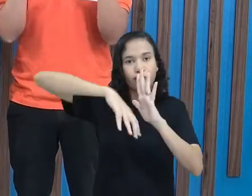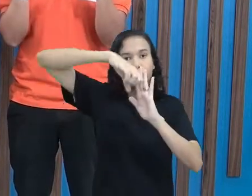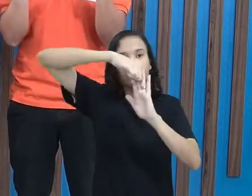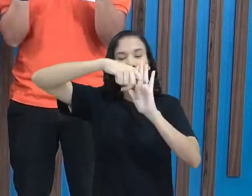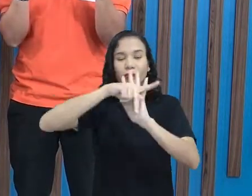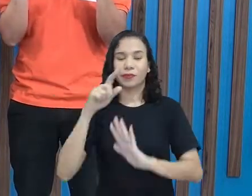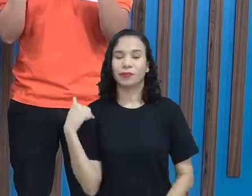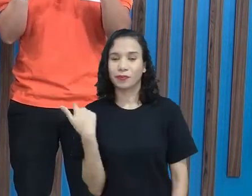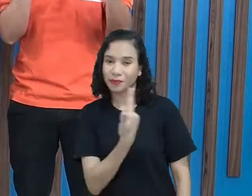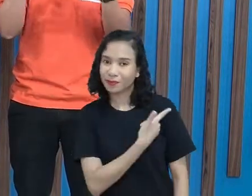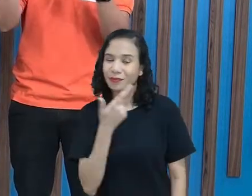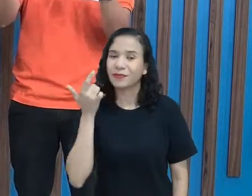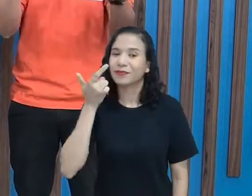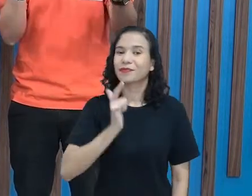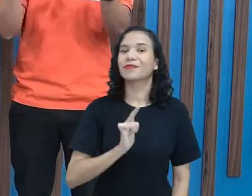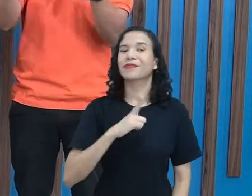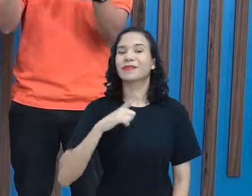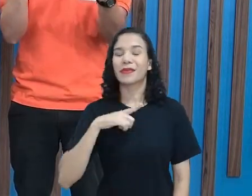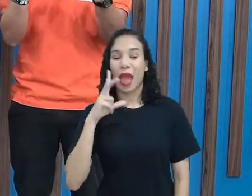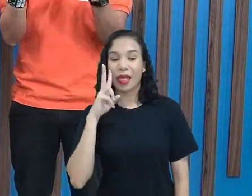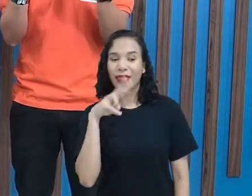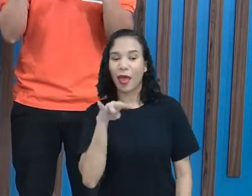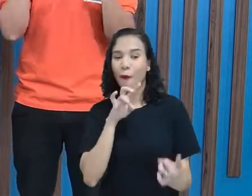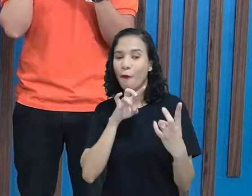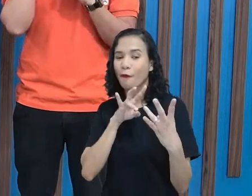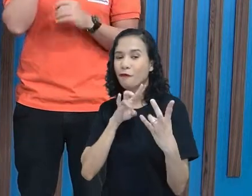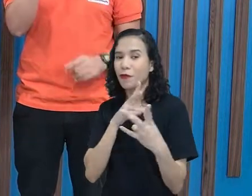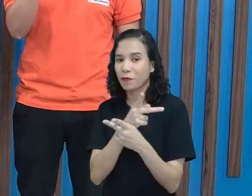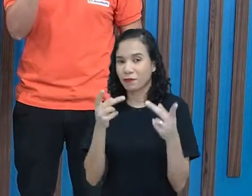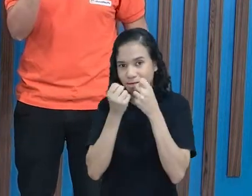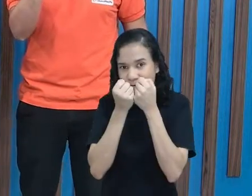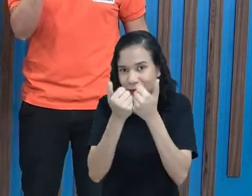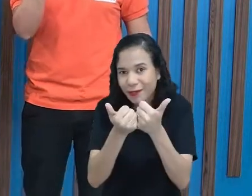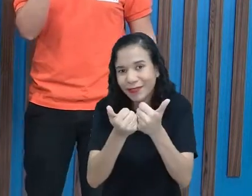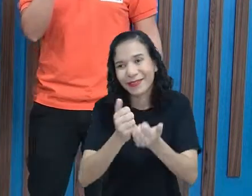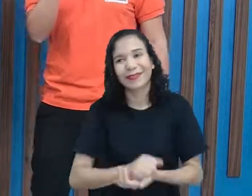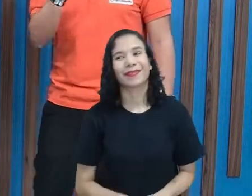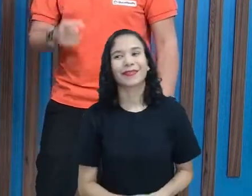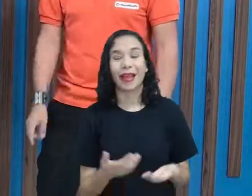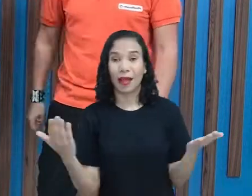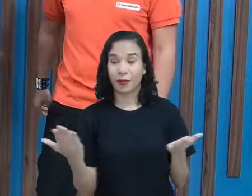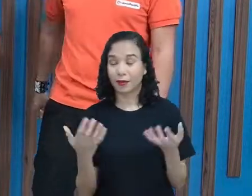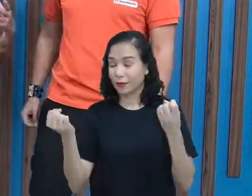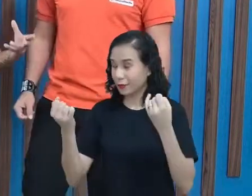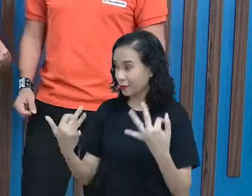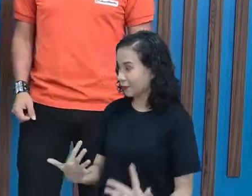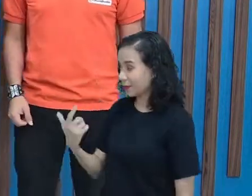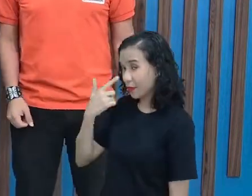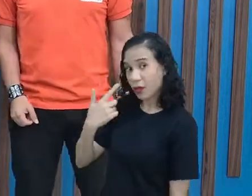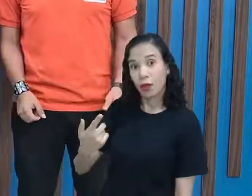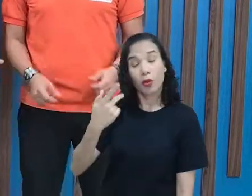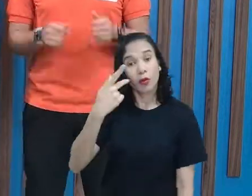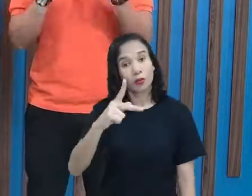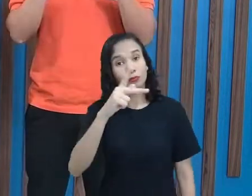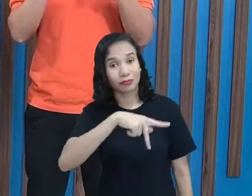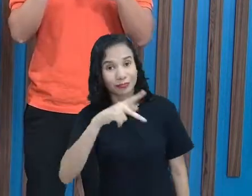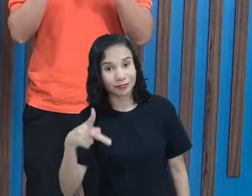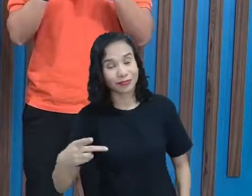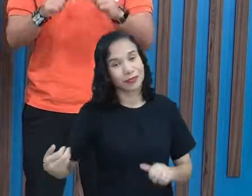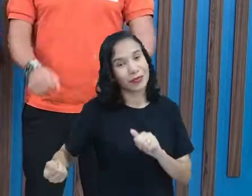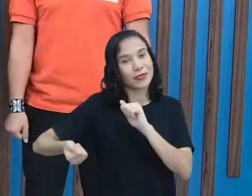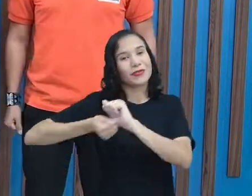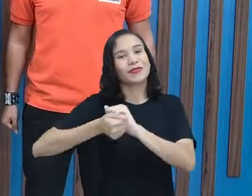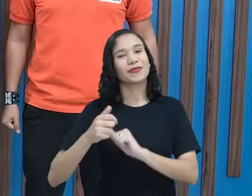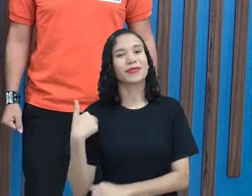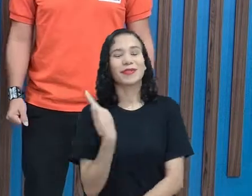vídeo pra gente, que é pra gente pegar esse feedback de vocês, beleza? Com essa Combinado? orientação, né, do seu tutor, sua tutora, e a gente está aqui Muito